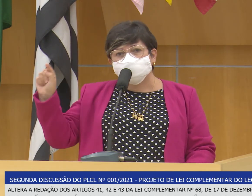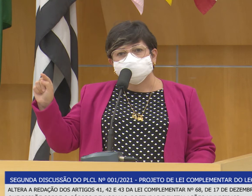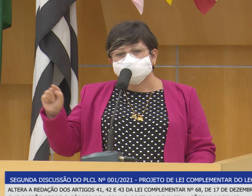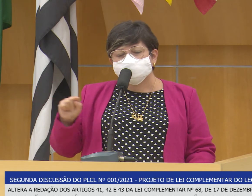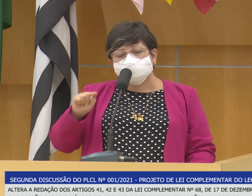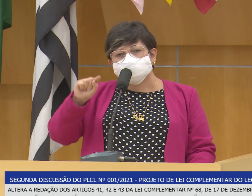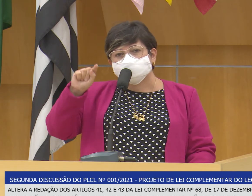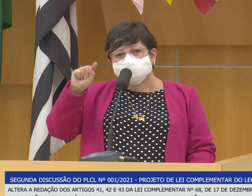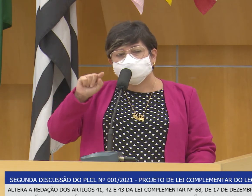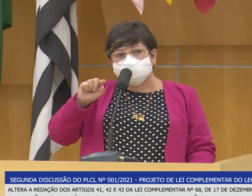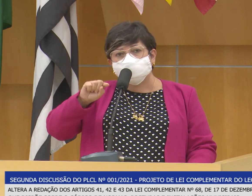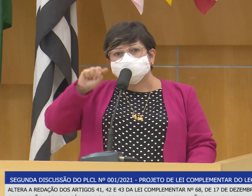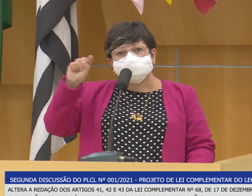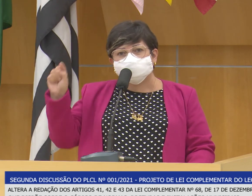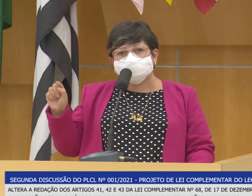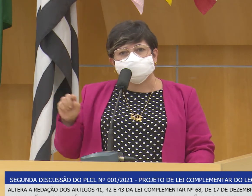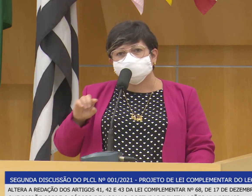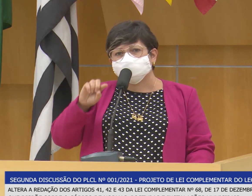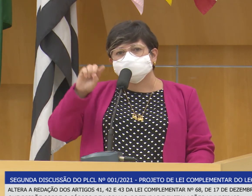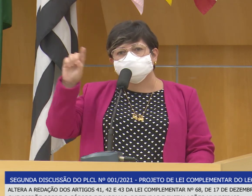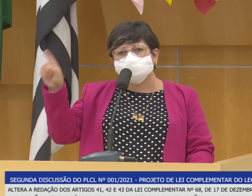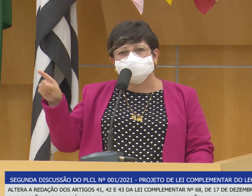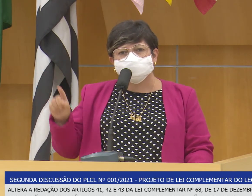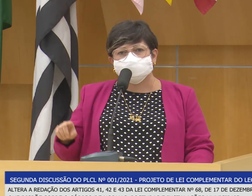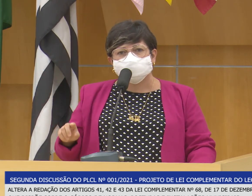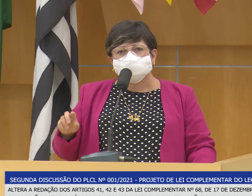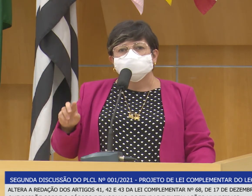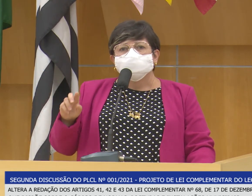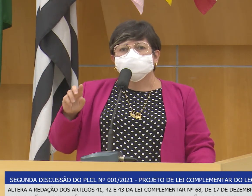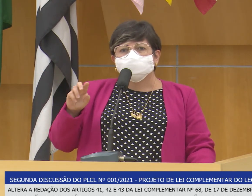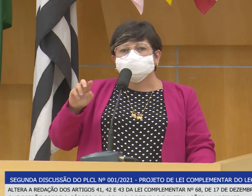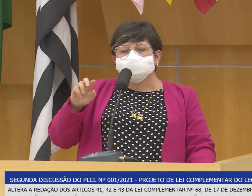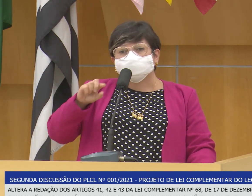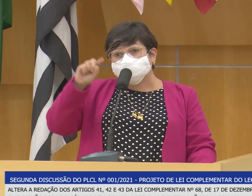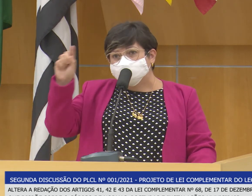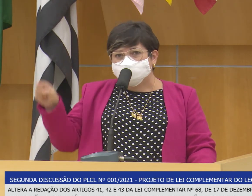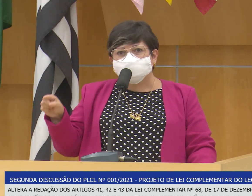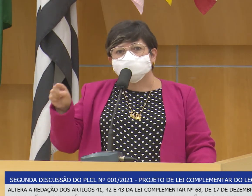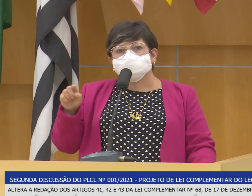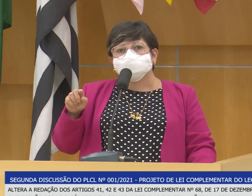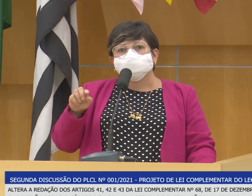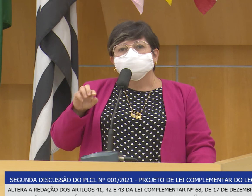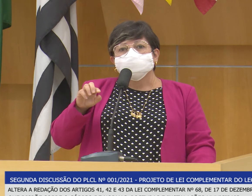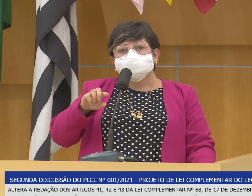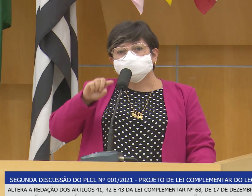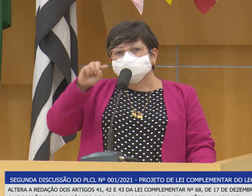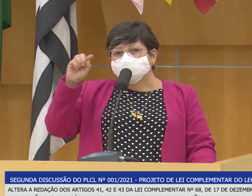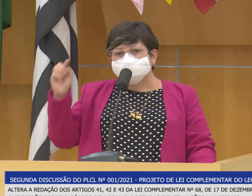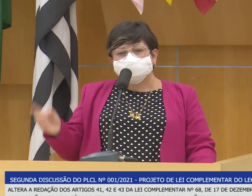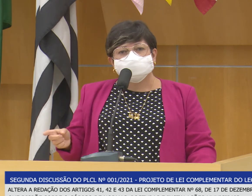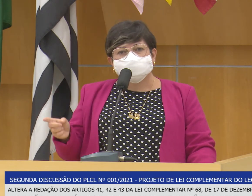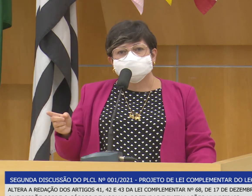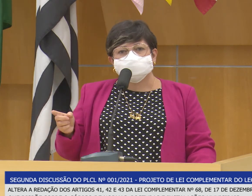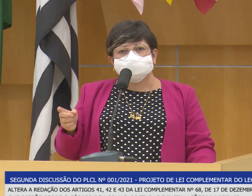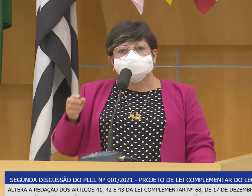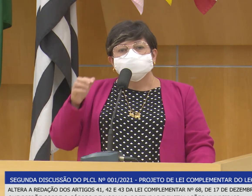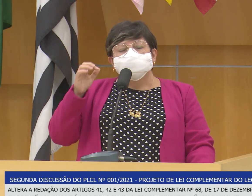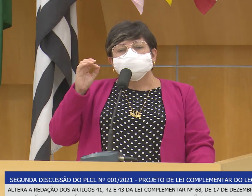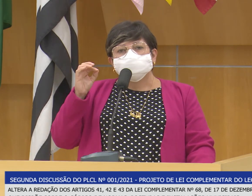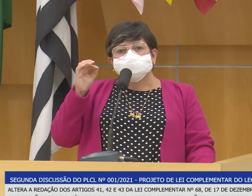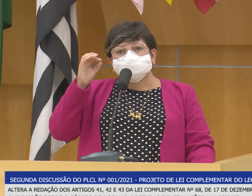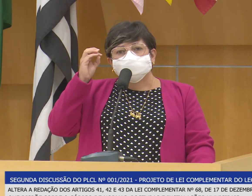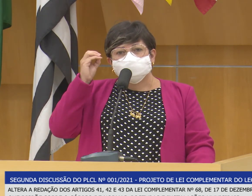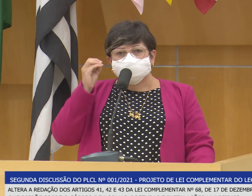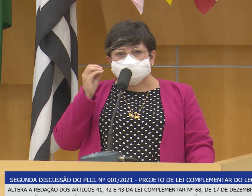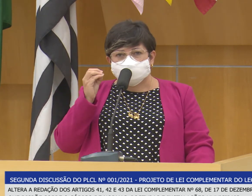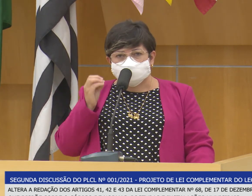a outras áreas, como saúde, como trabalho, sustentabilidade.